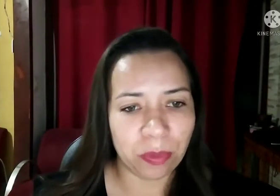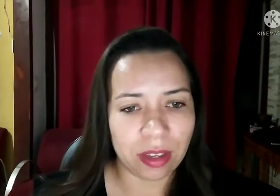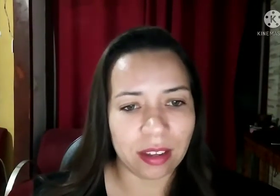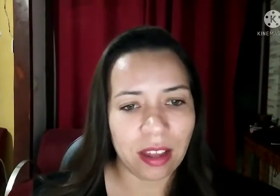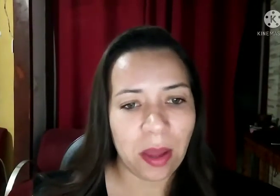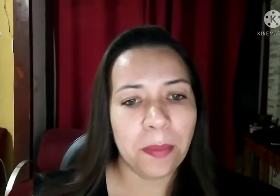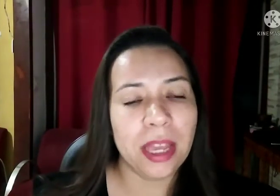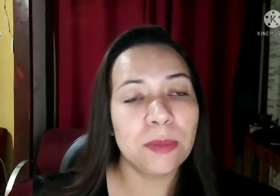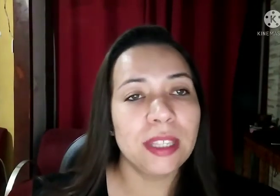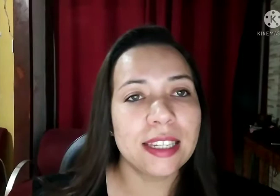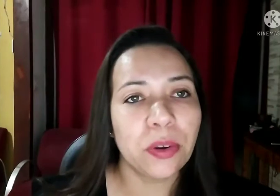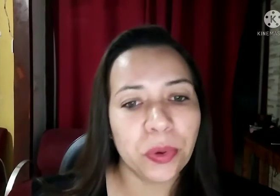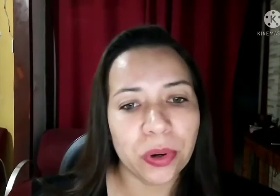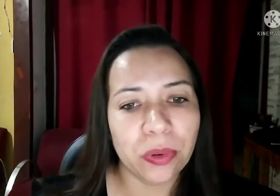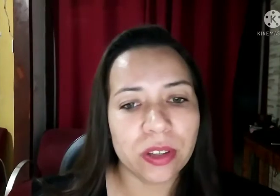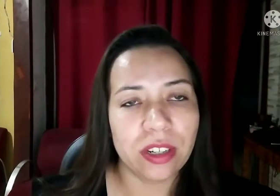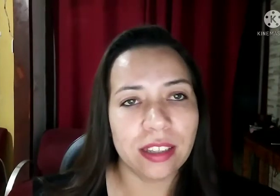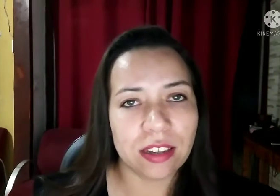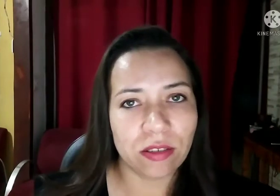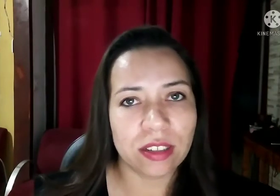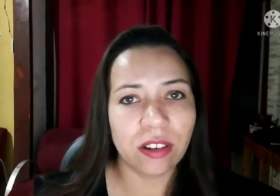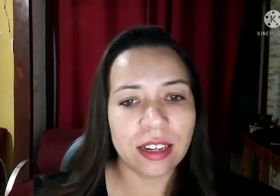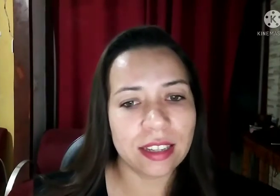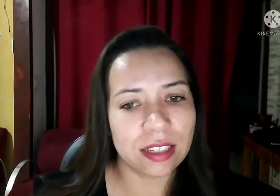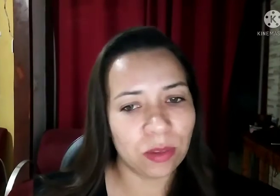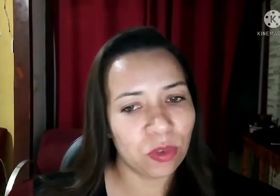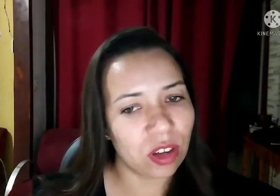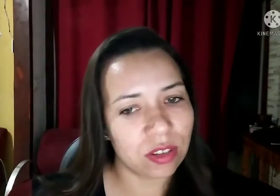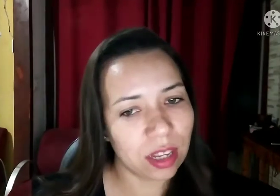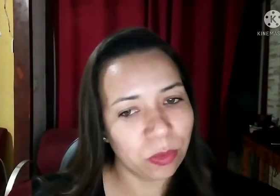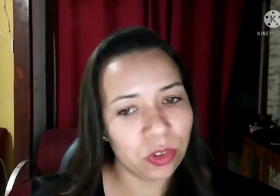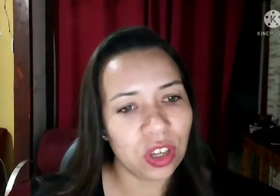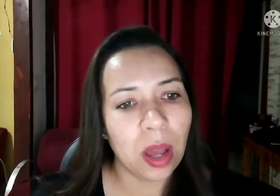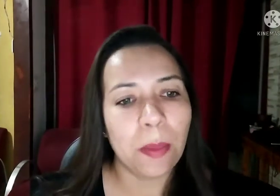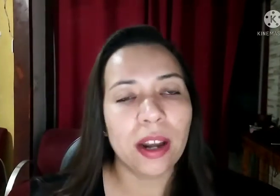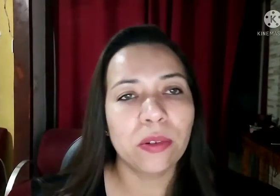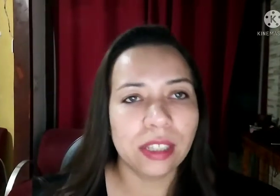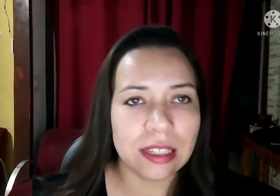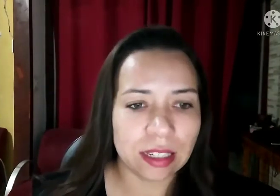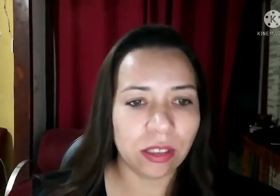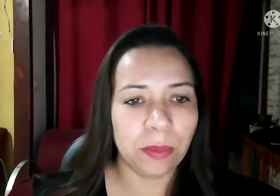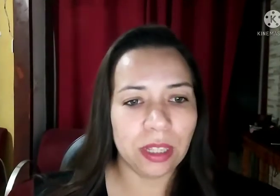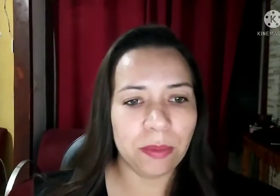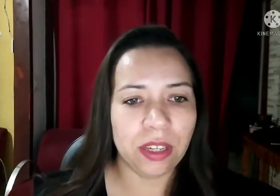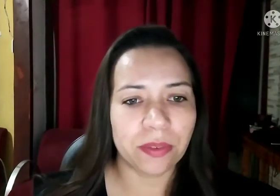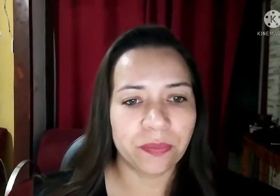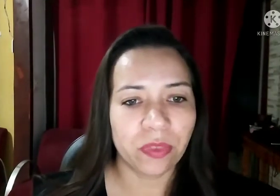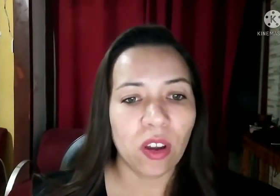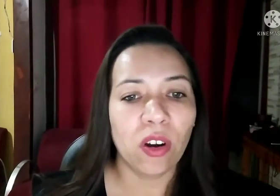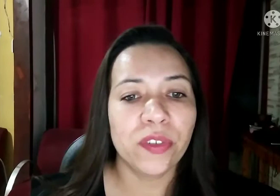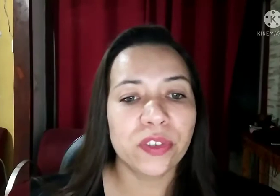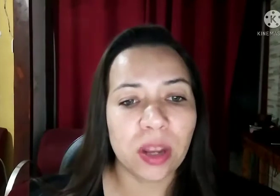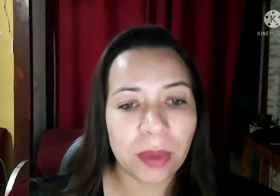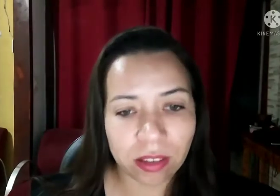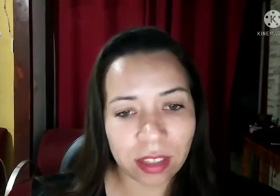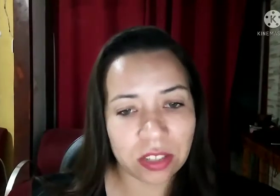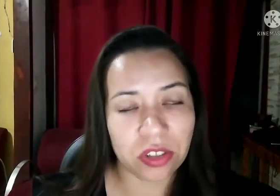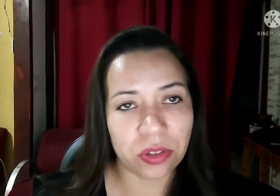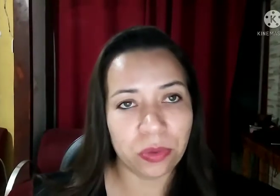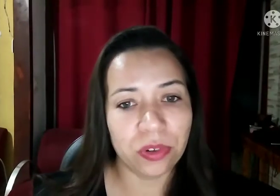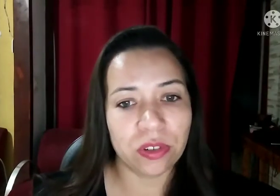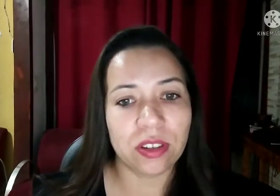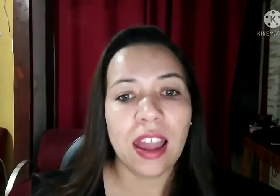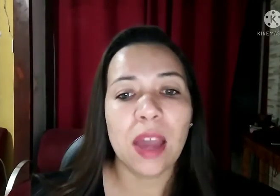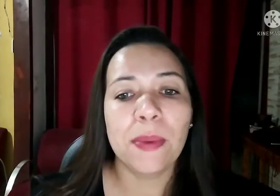da economia, mesmo em desacordo com as orientações da Organização Mundial de Saúde para a contenção da pandemia. O funcionamento